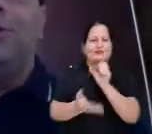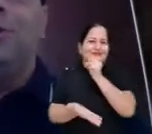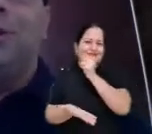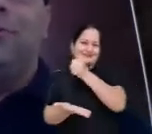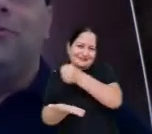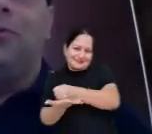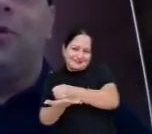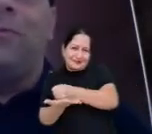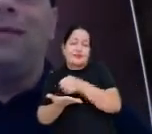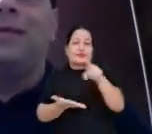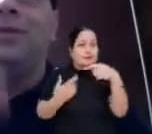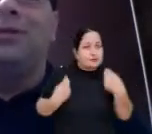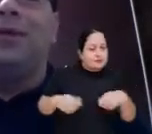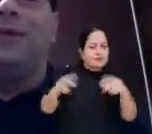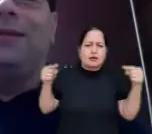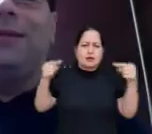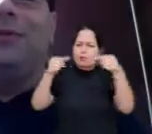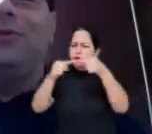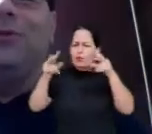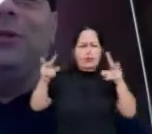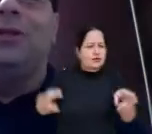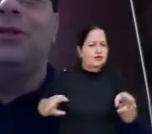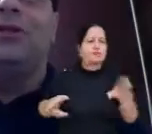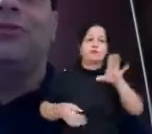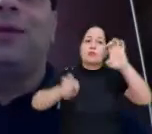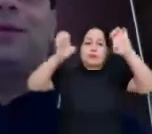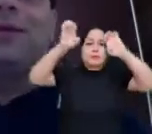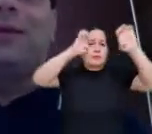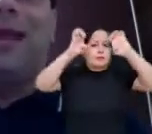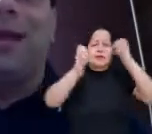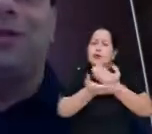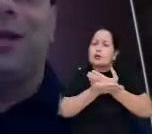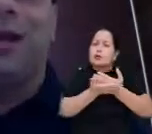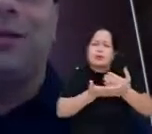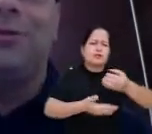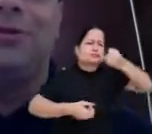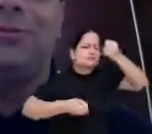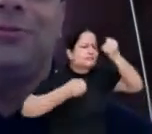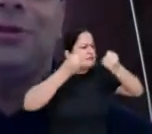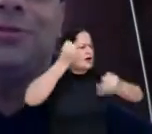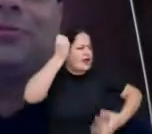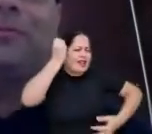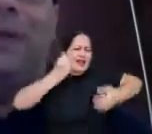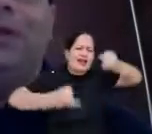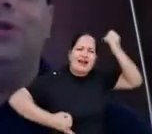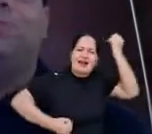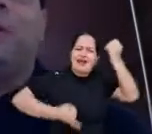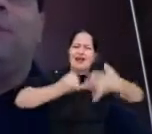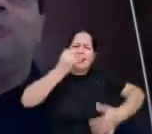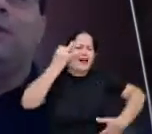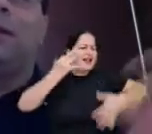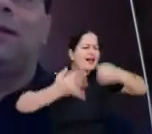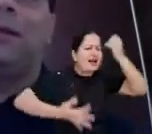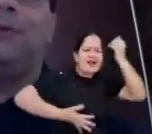esses capítulos. Estevão começa a descrever desde o início até a chegada de Jesus Cristo,